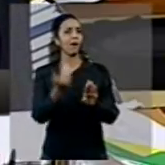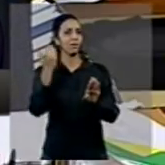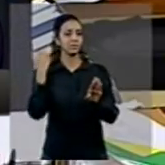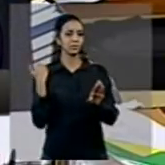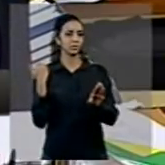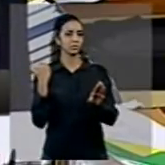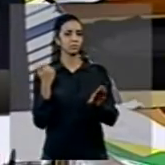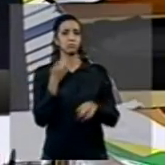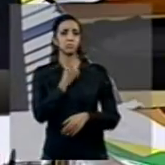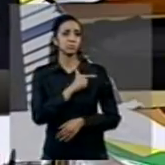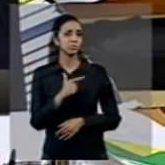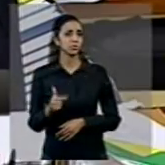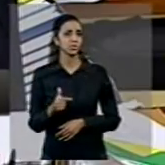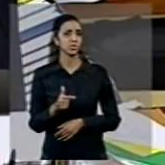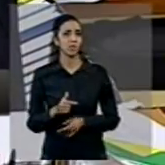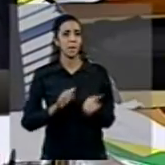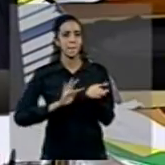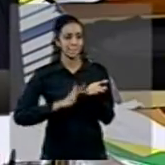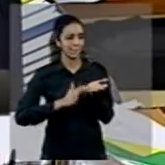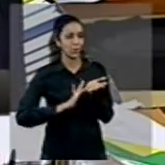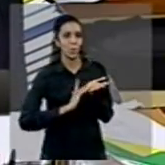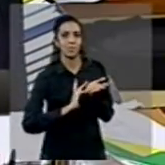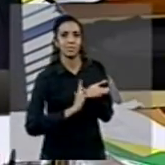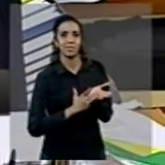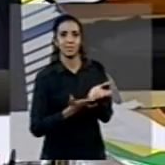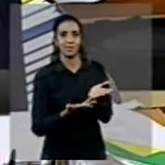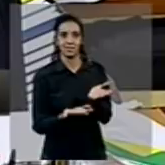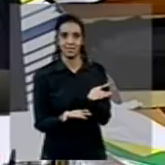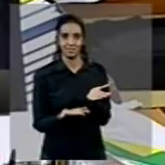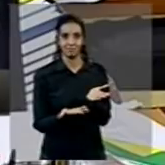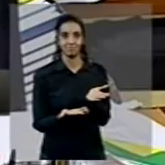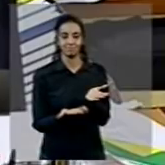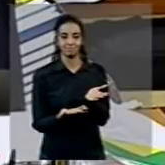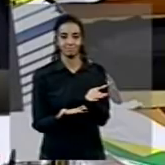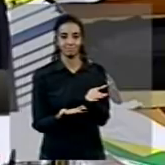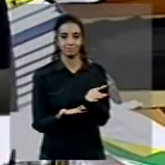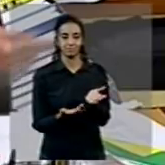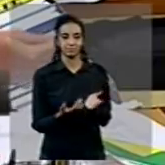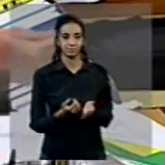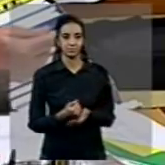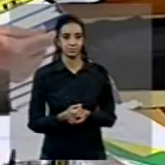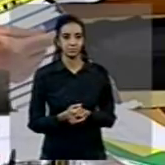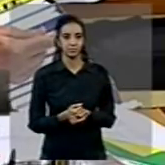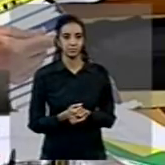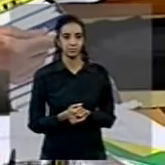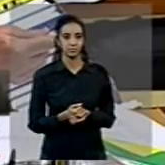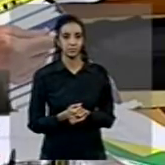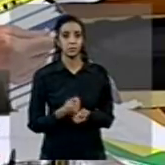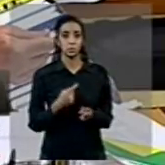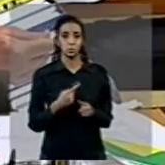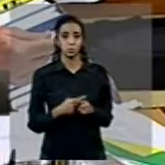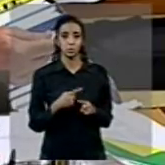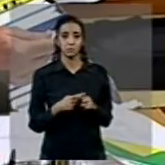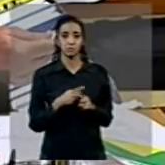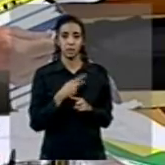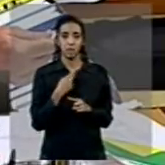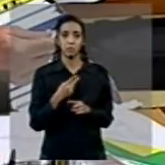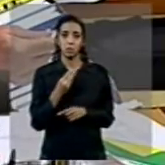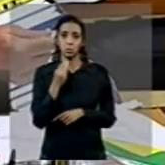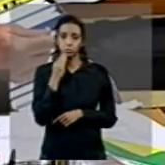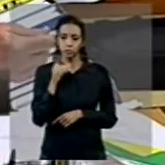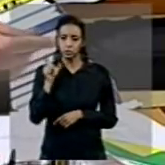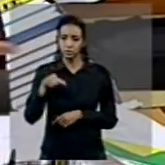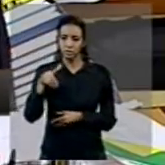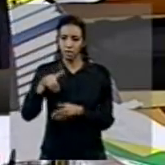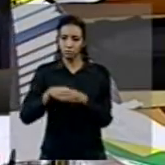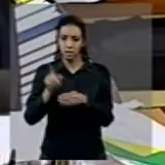a identificação biométrica, que cogitava do cancelamento em si do título